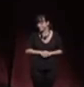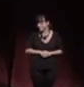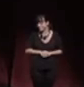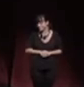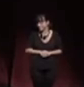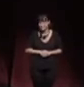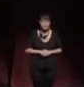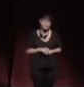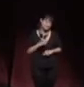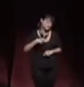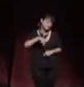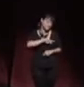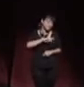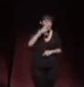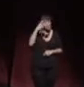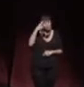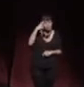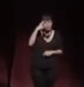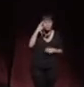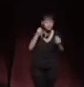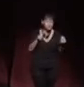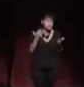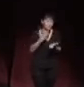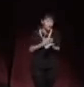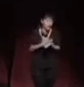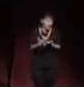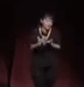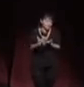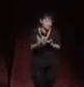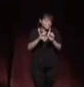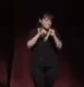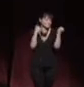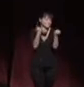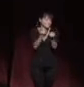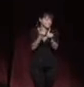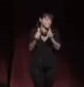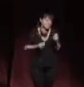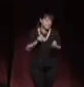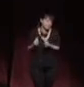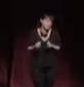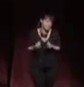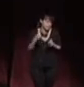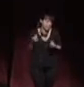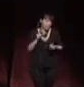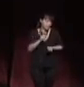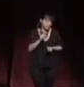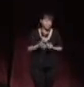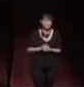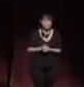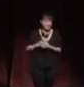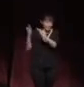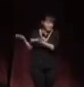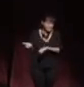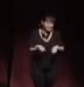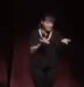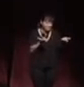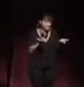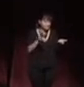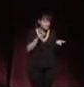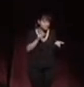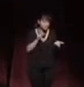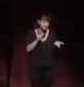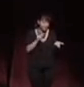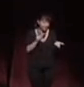Nós achamos que o melhor jeito de começar esse seminário seria trazendo uma conversa com os